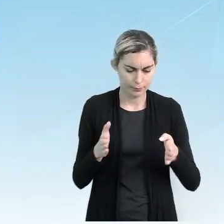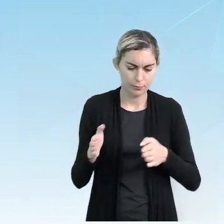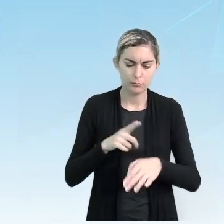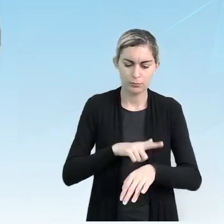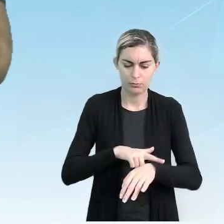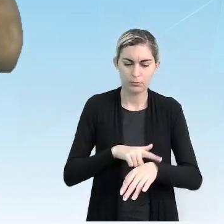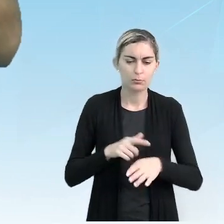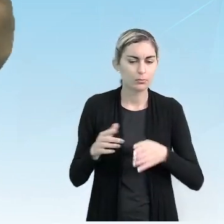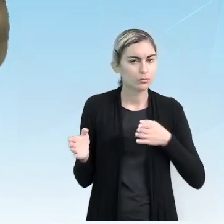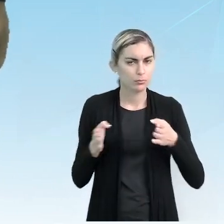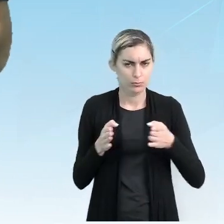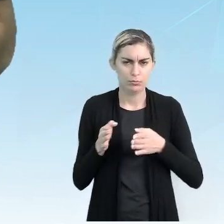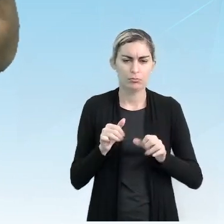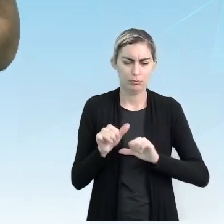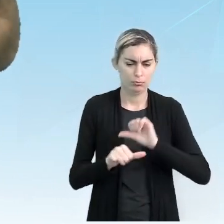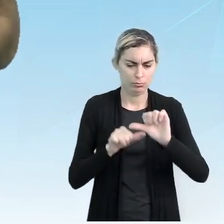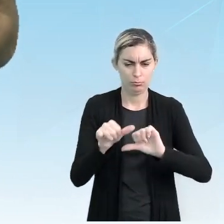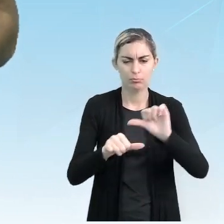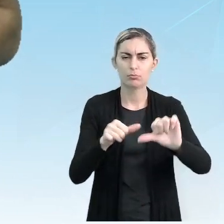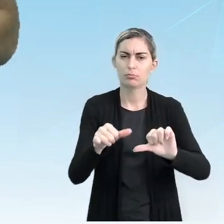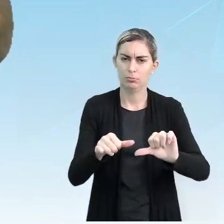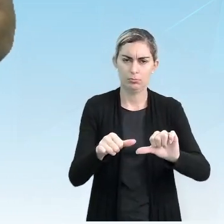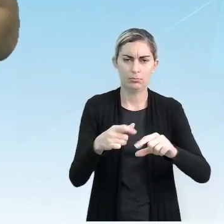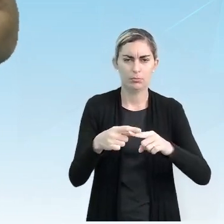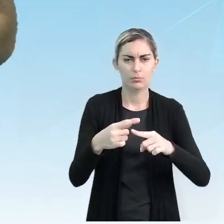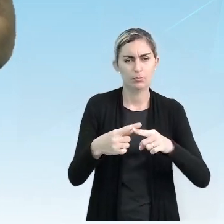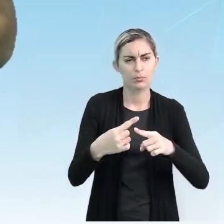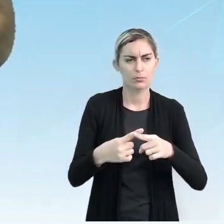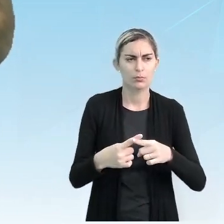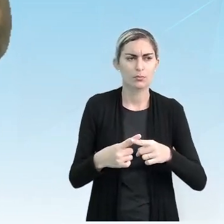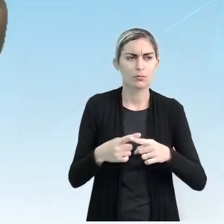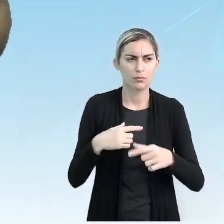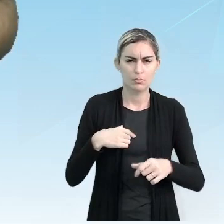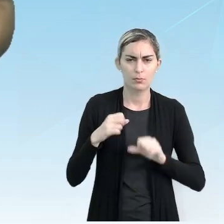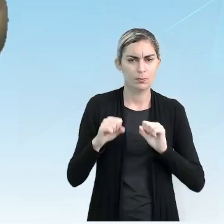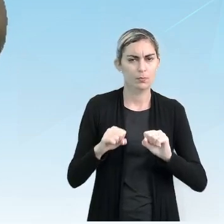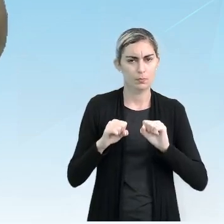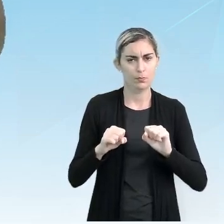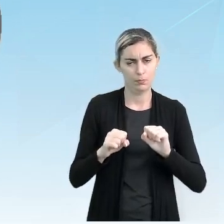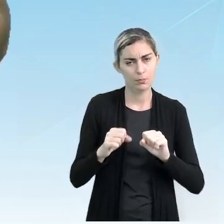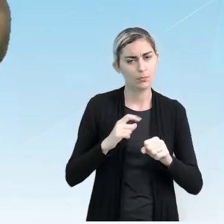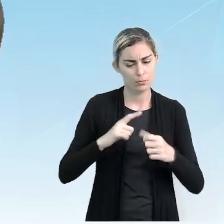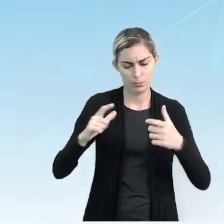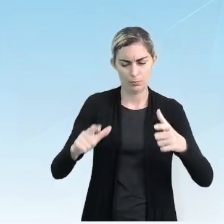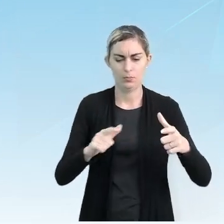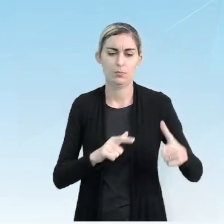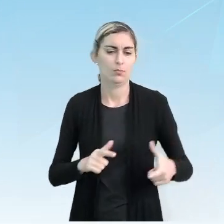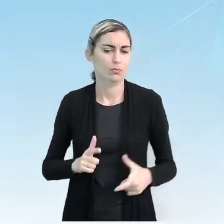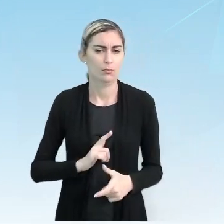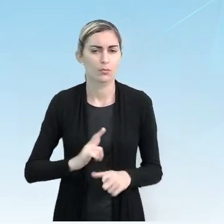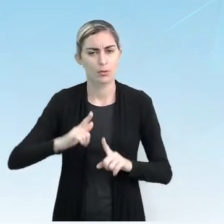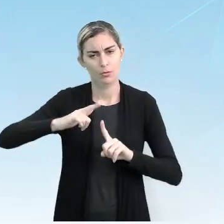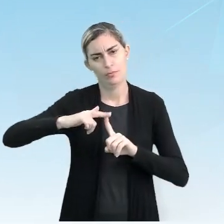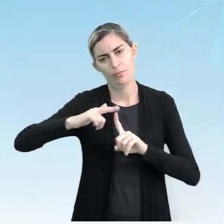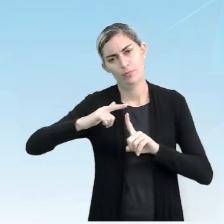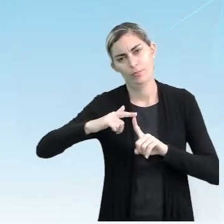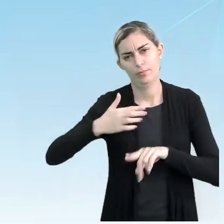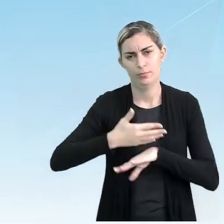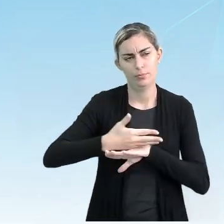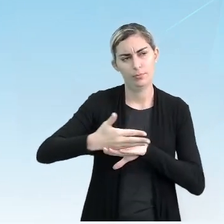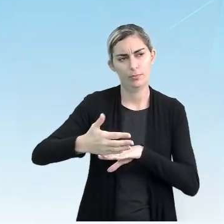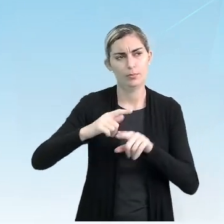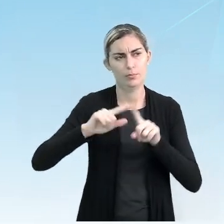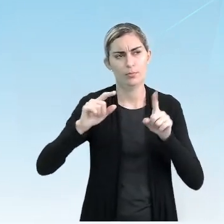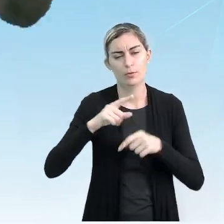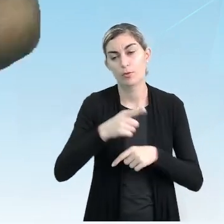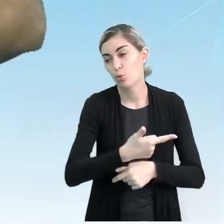questão, uma mutação que existe na realidade. Por quê? Você pode estar num espaço e ter um tipo de costume, mas quando você vai para